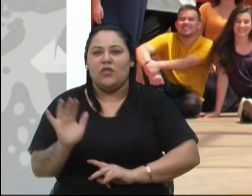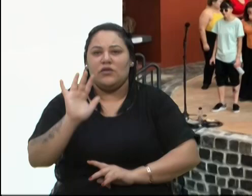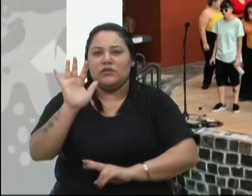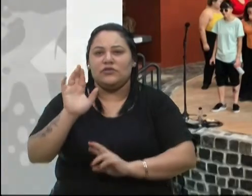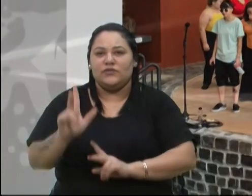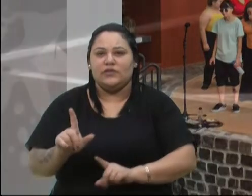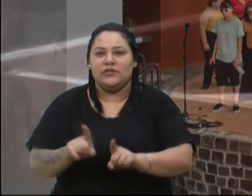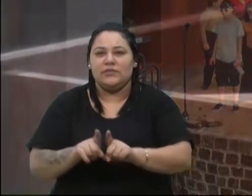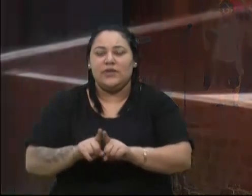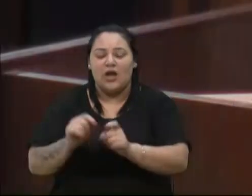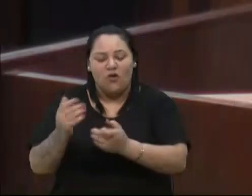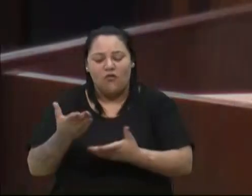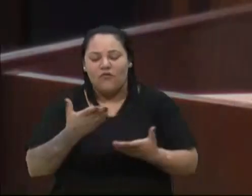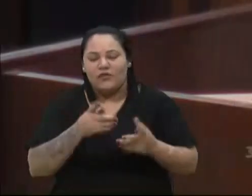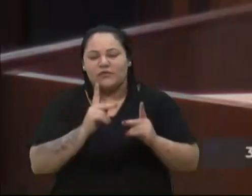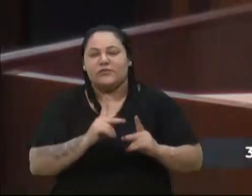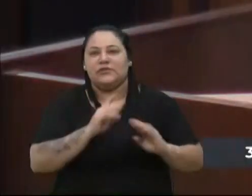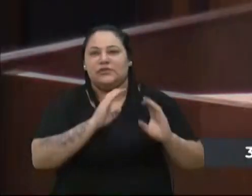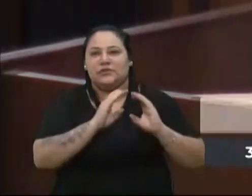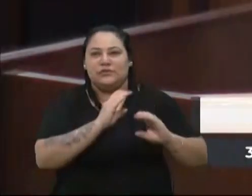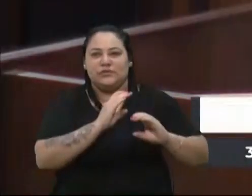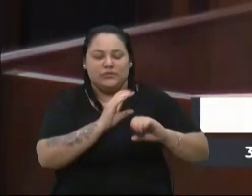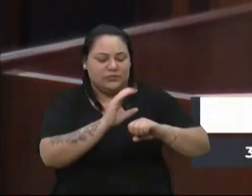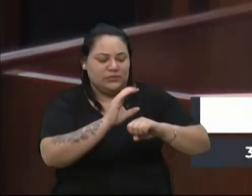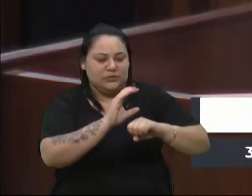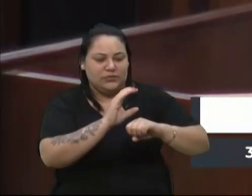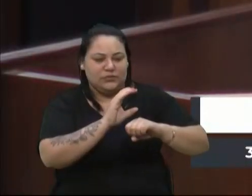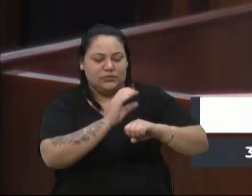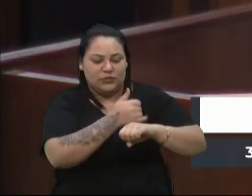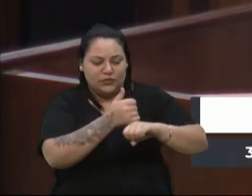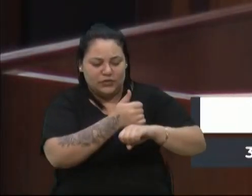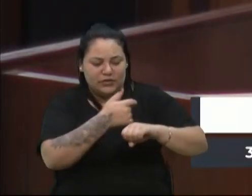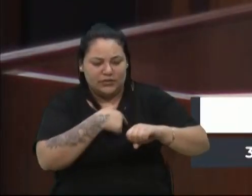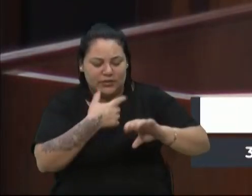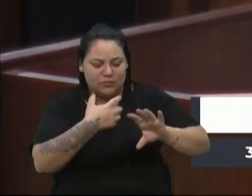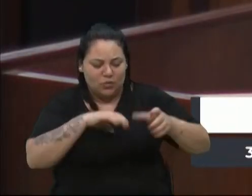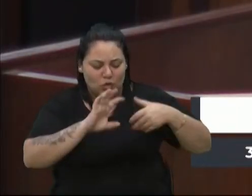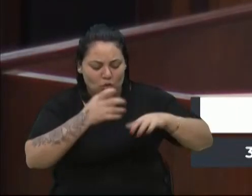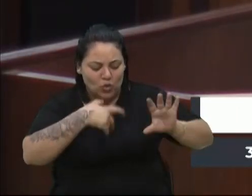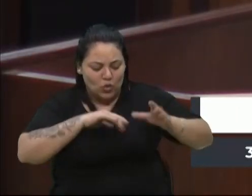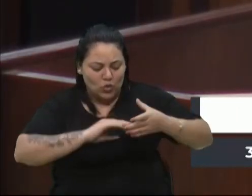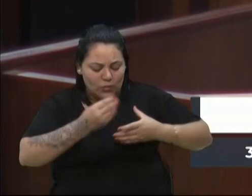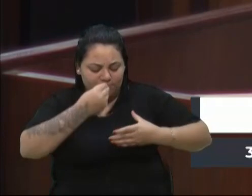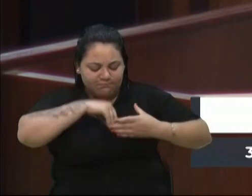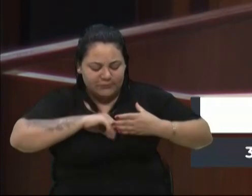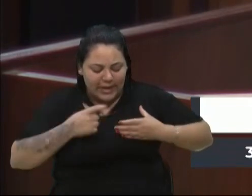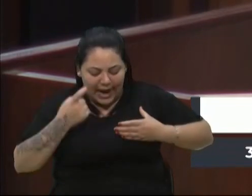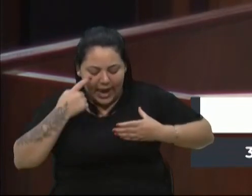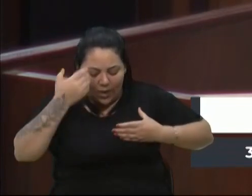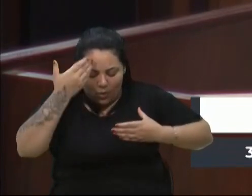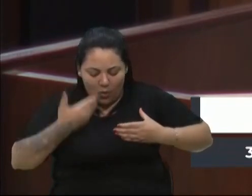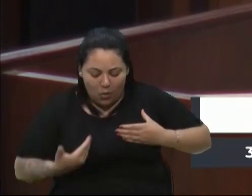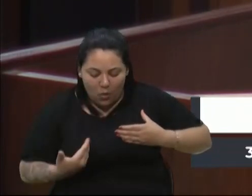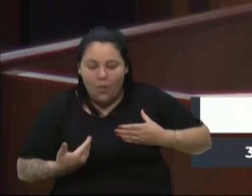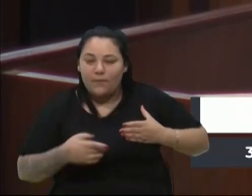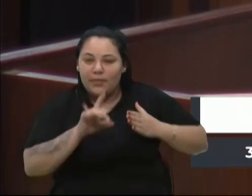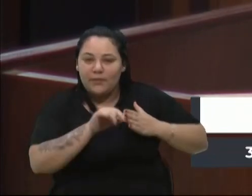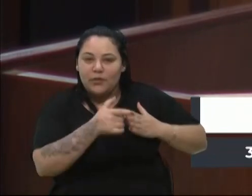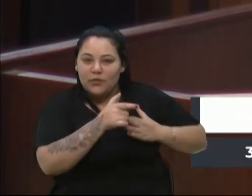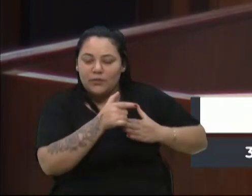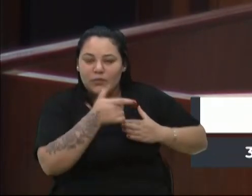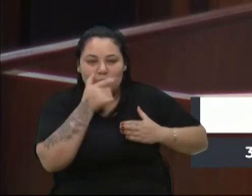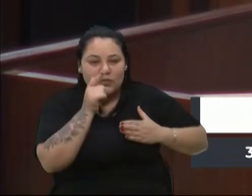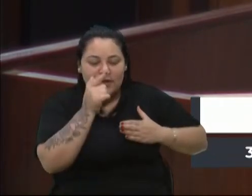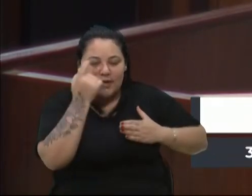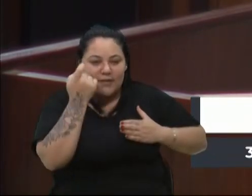e convida os cantores a se enxergarem melhor e enxergar o outro. A gente enxerga a si melhor depois que enxerga também o outro. É um